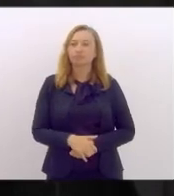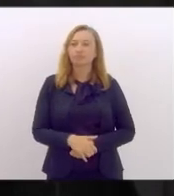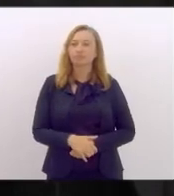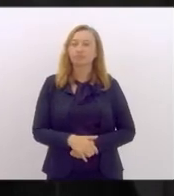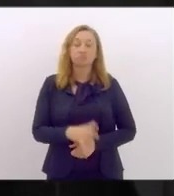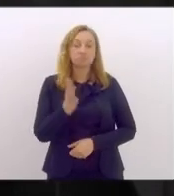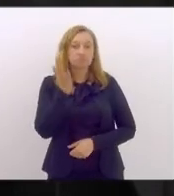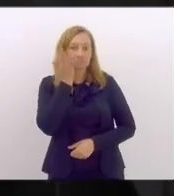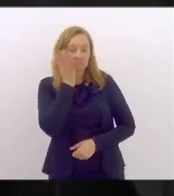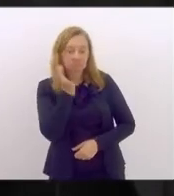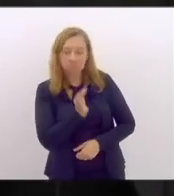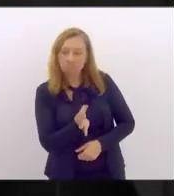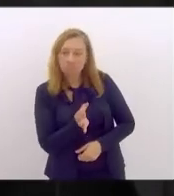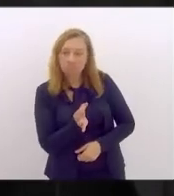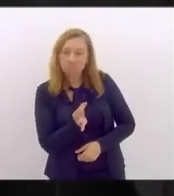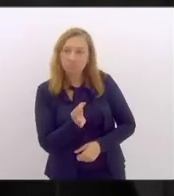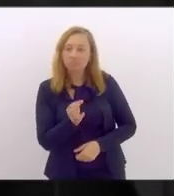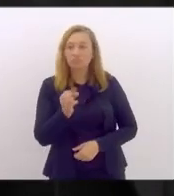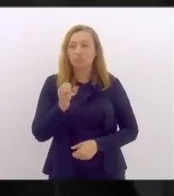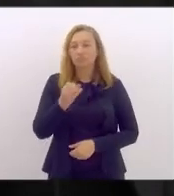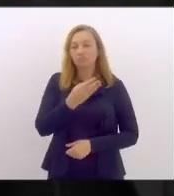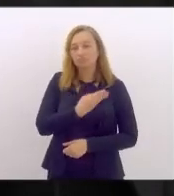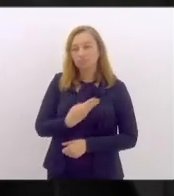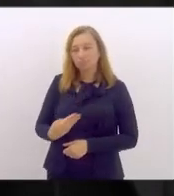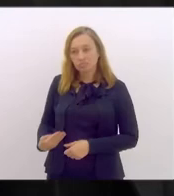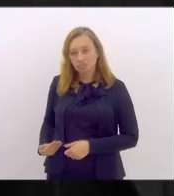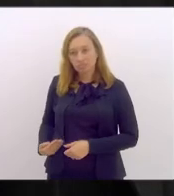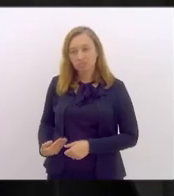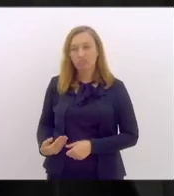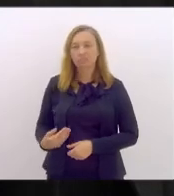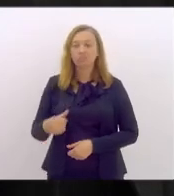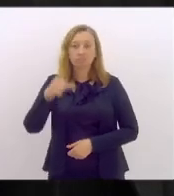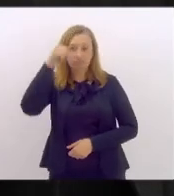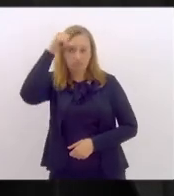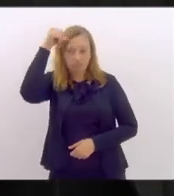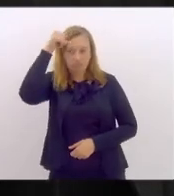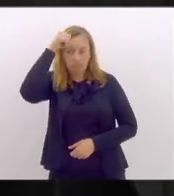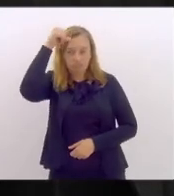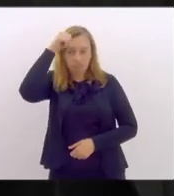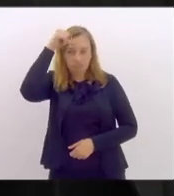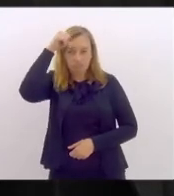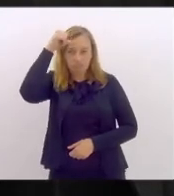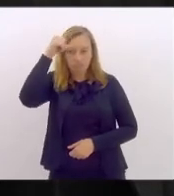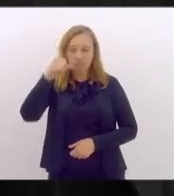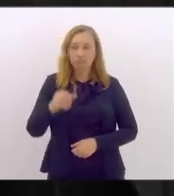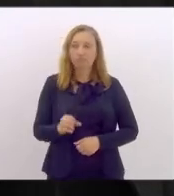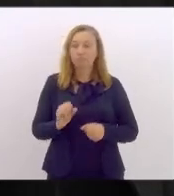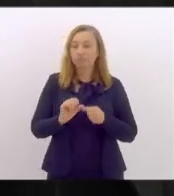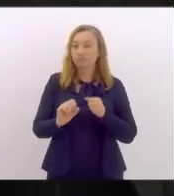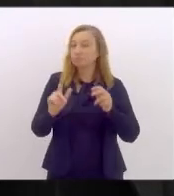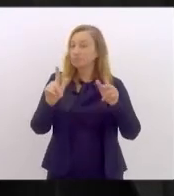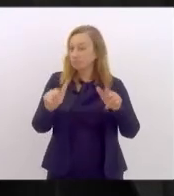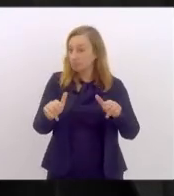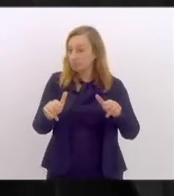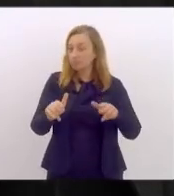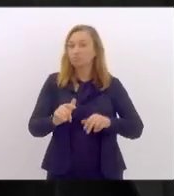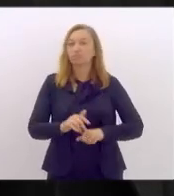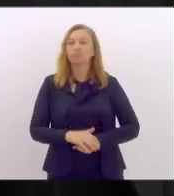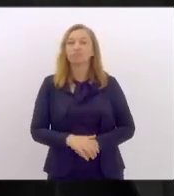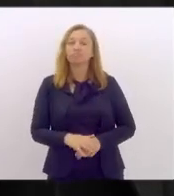não sei se o governador Cláudio Castro fará o mesmo